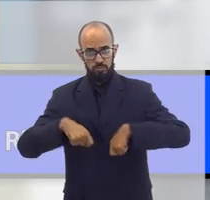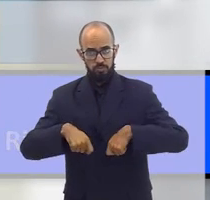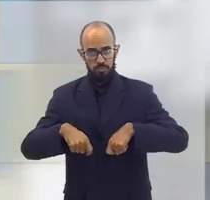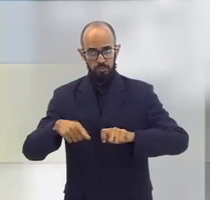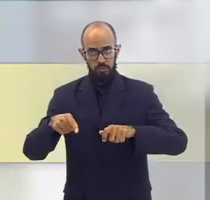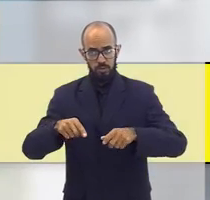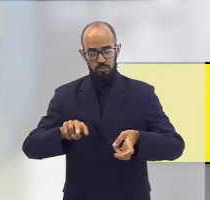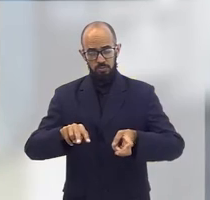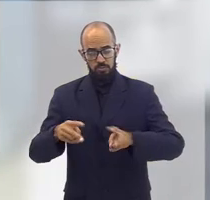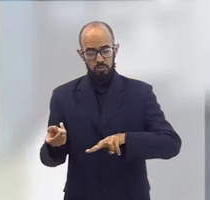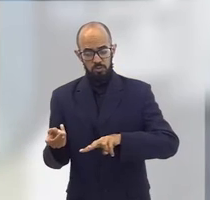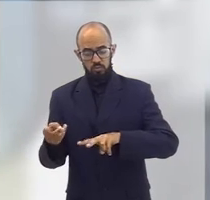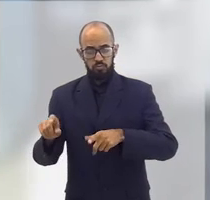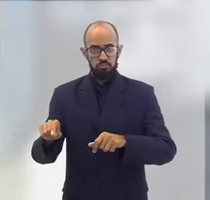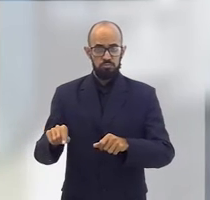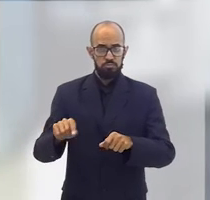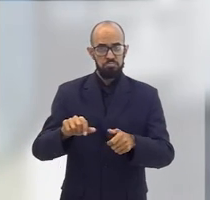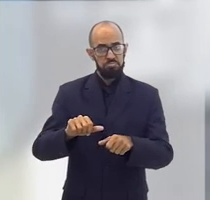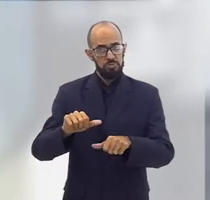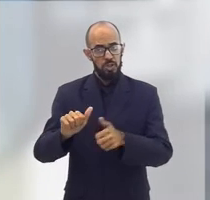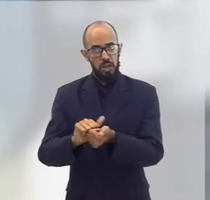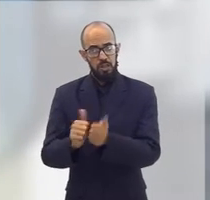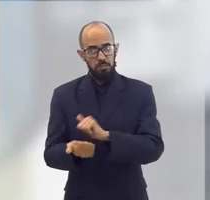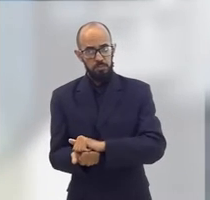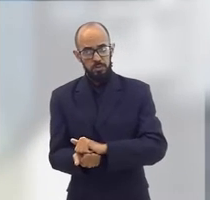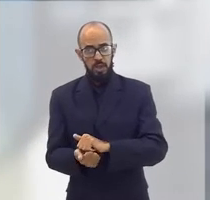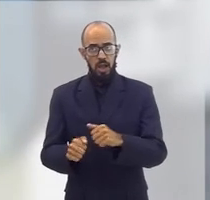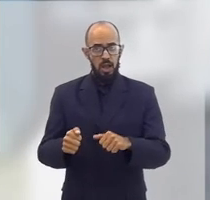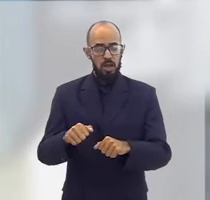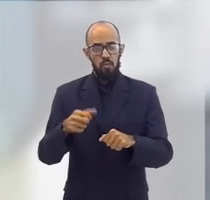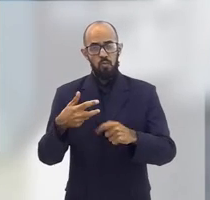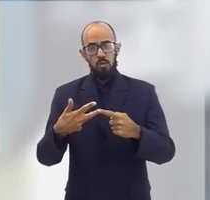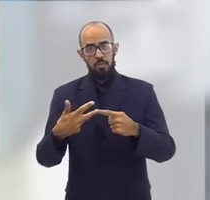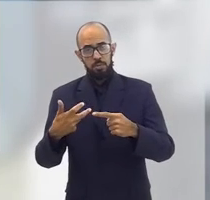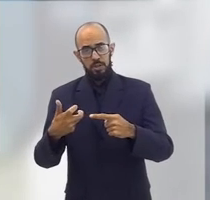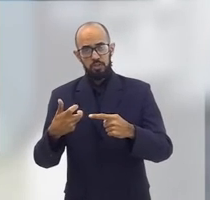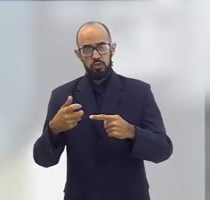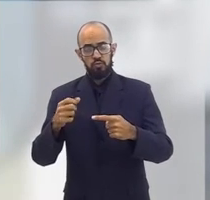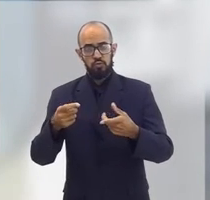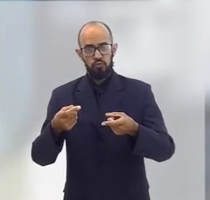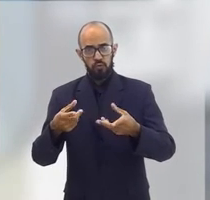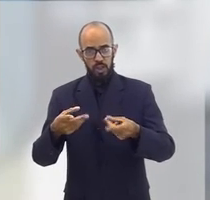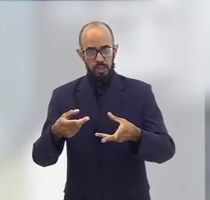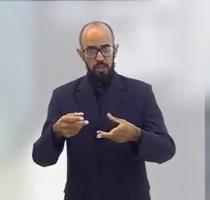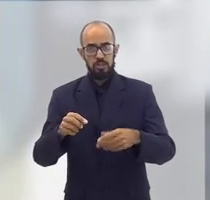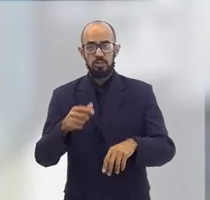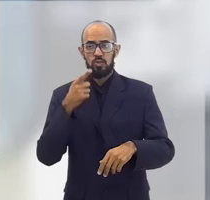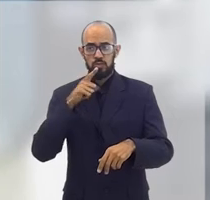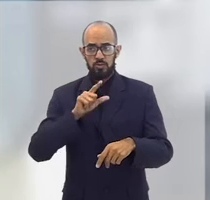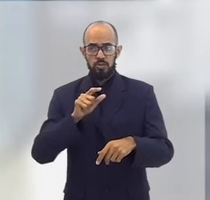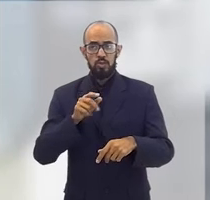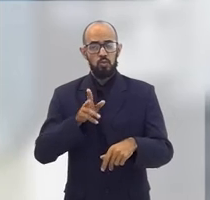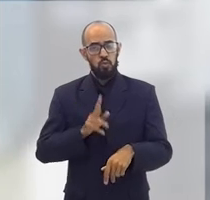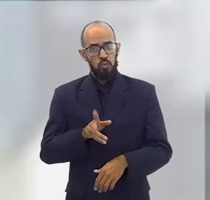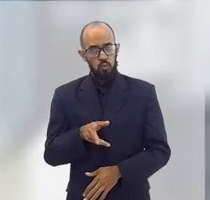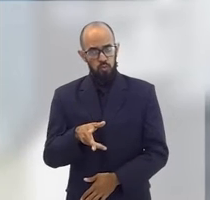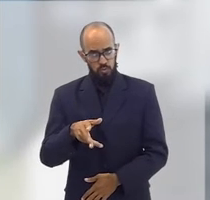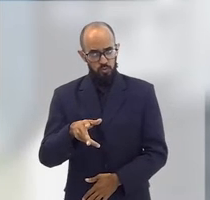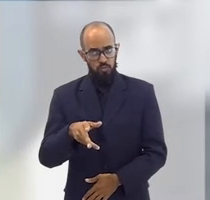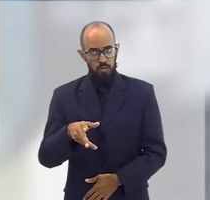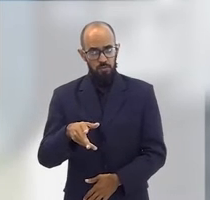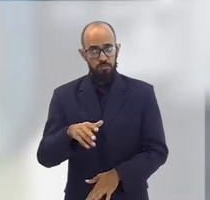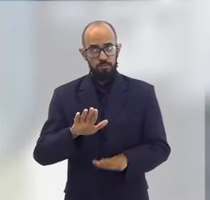o seu empreendimento, migraram para uma plataforma digital, um aplicativo de vendas, um aplicativo de delivery, e deram um ponto-chave